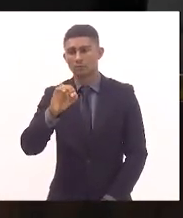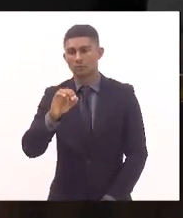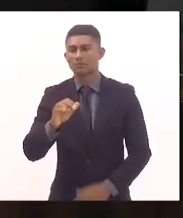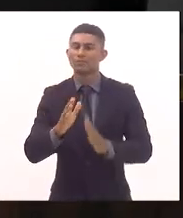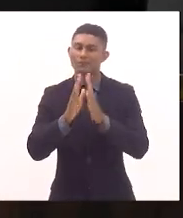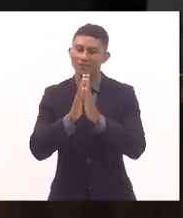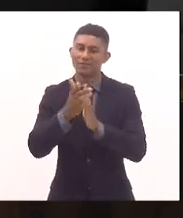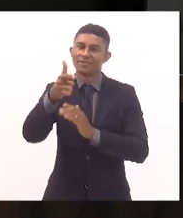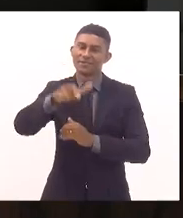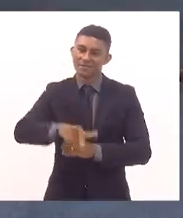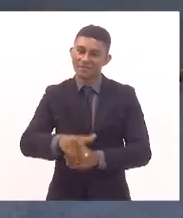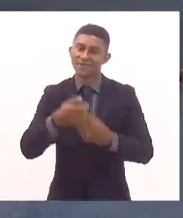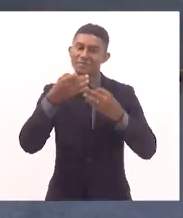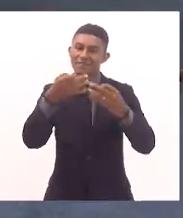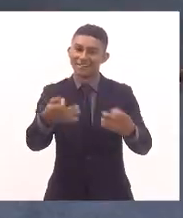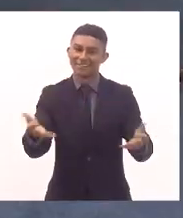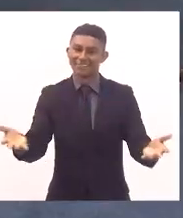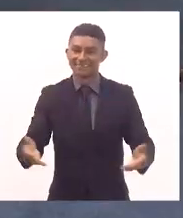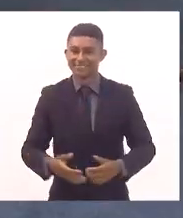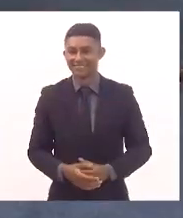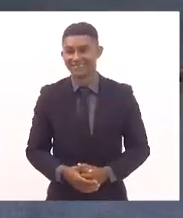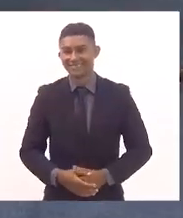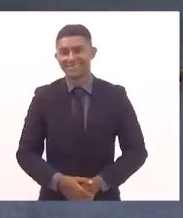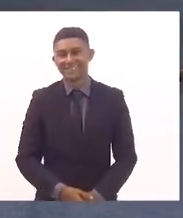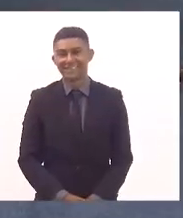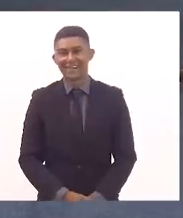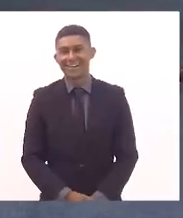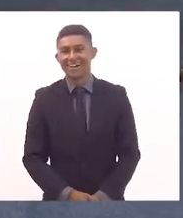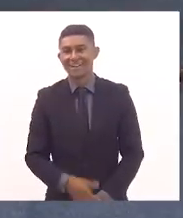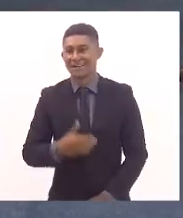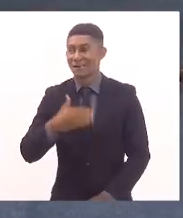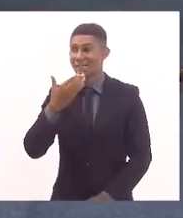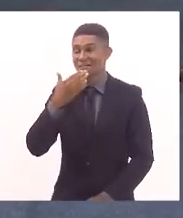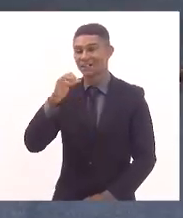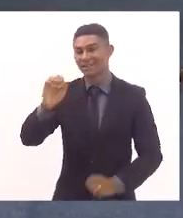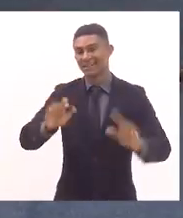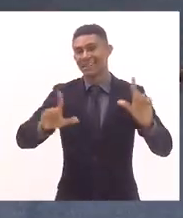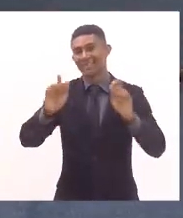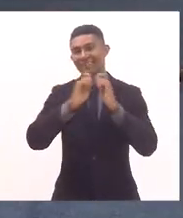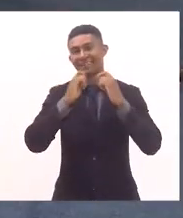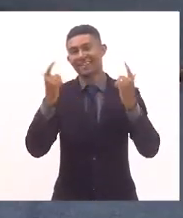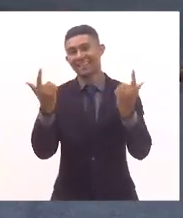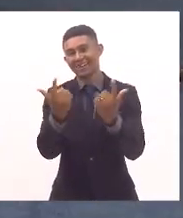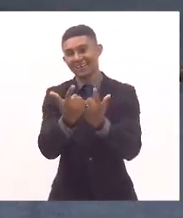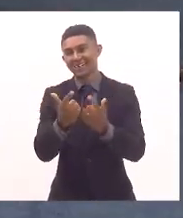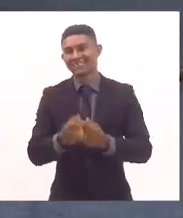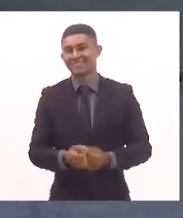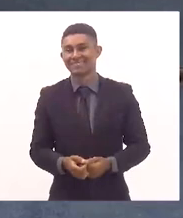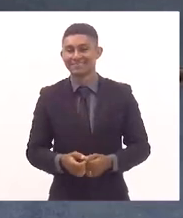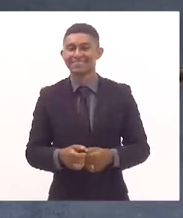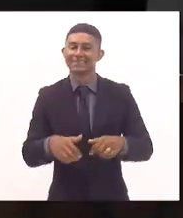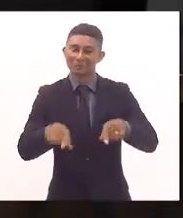pudesse repetir o parecer. Com certeza. Pede para a TV Alerj e para a